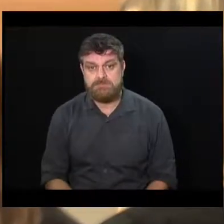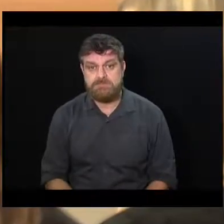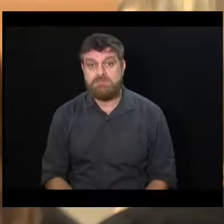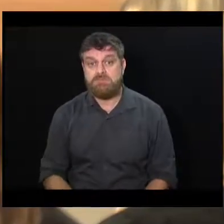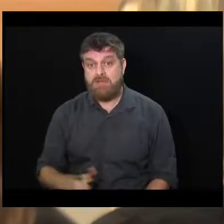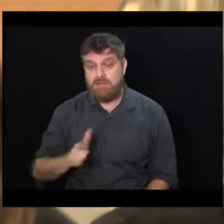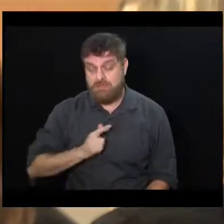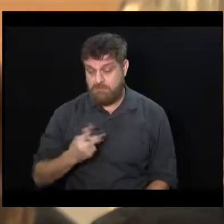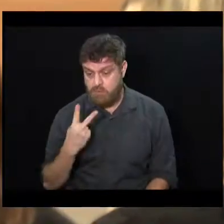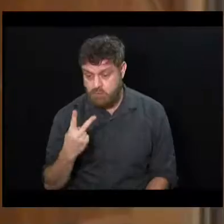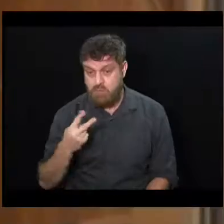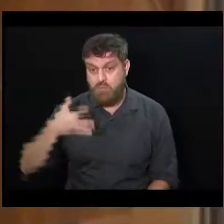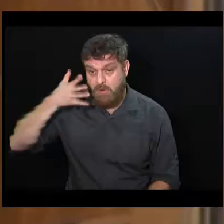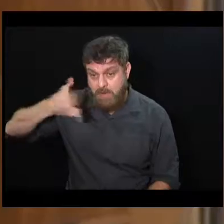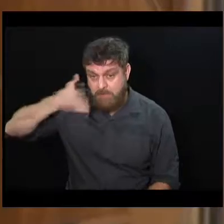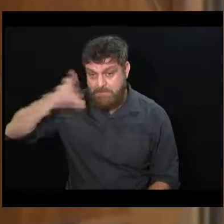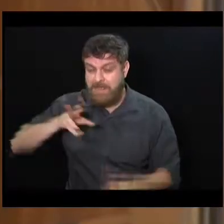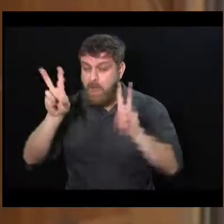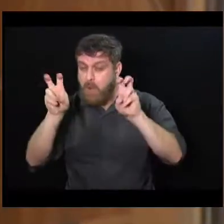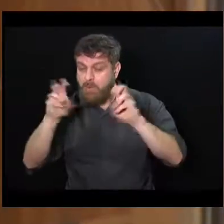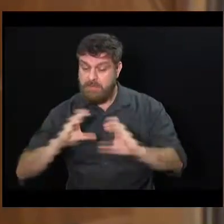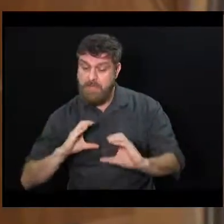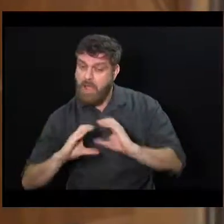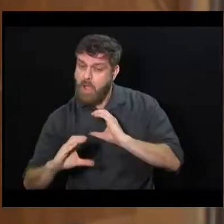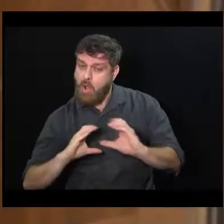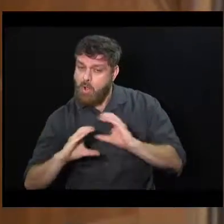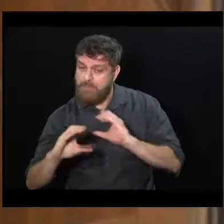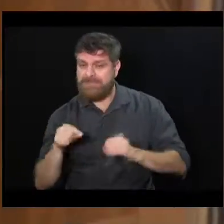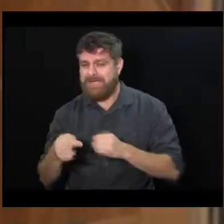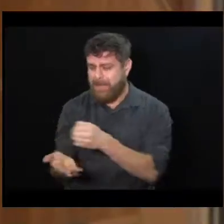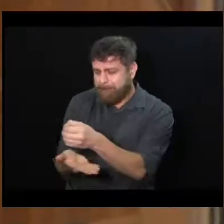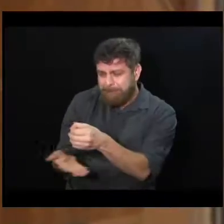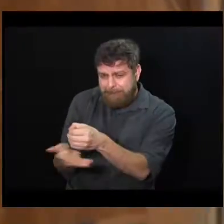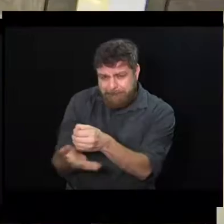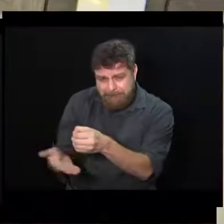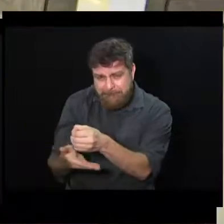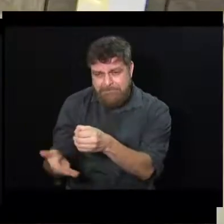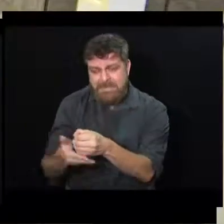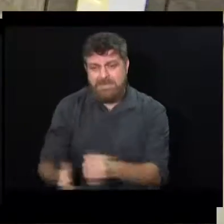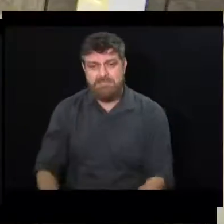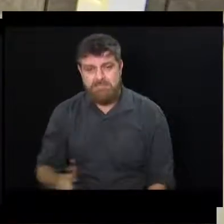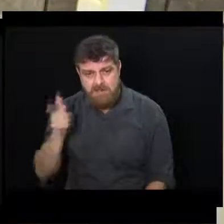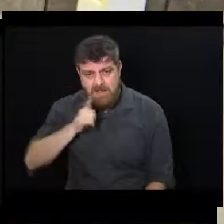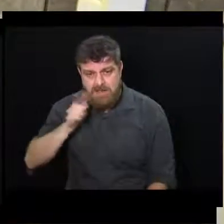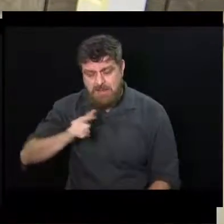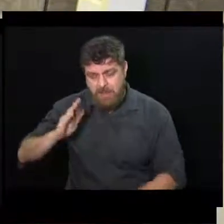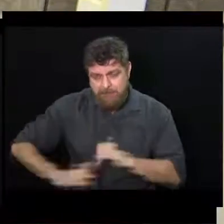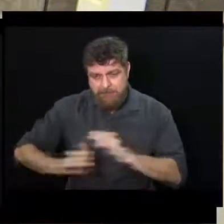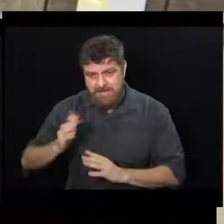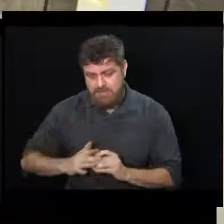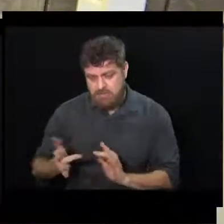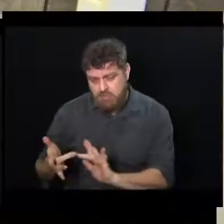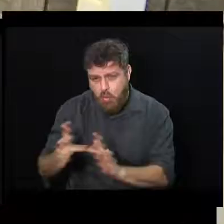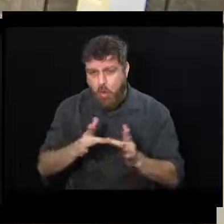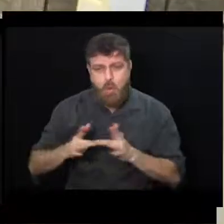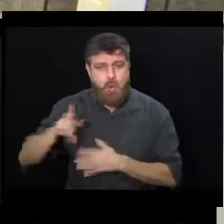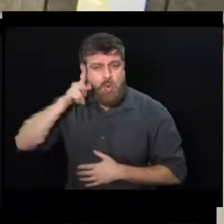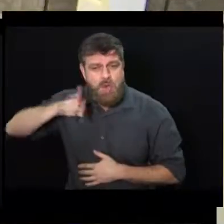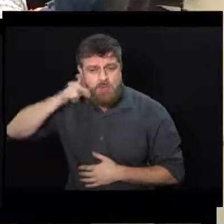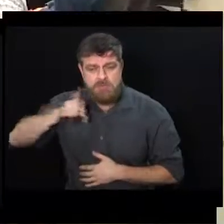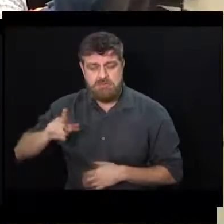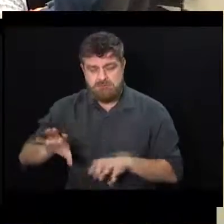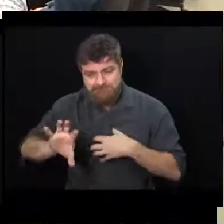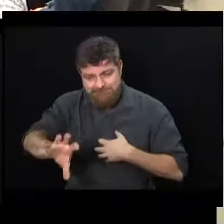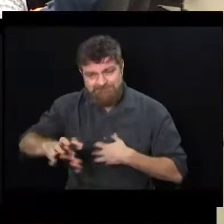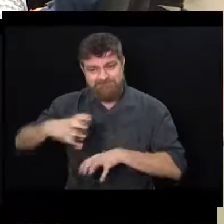contou com duas palestras que abordaram a comunicação como fator determinante nas boas conexões políticas e a